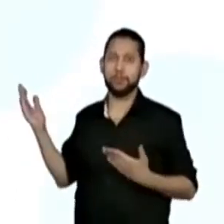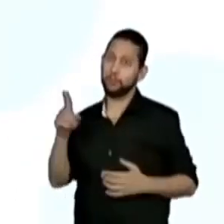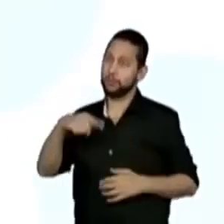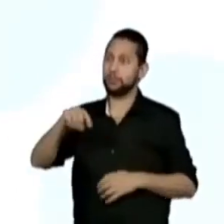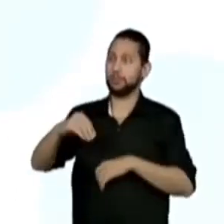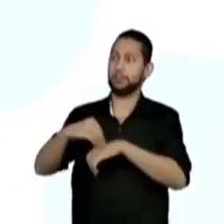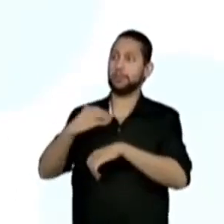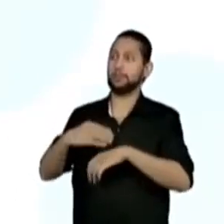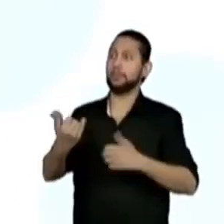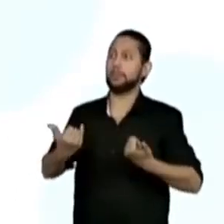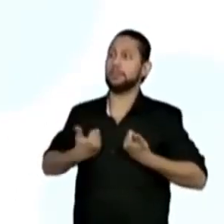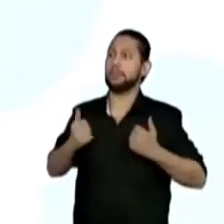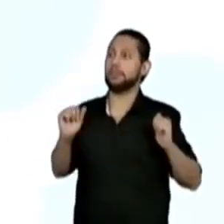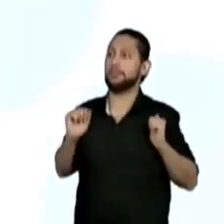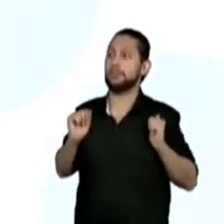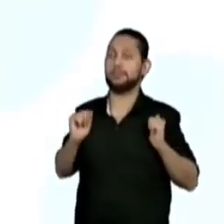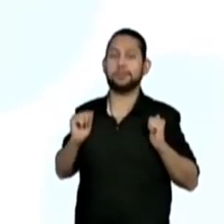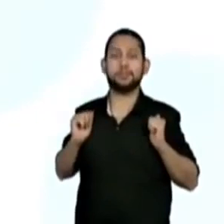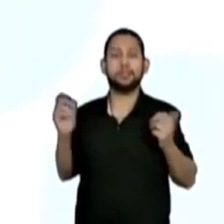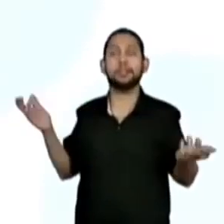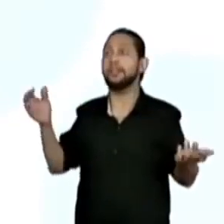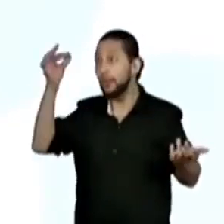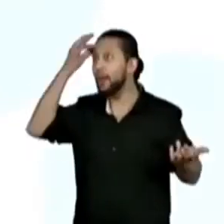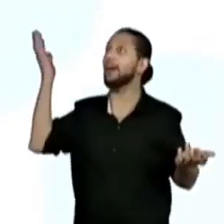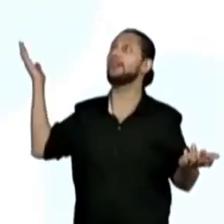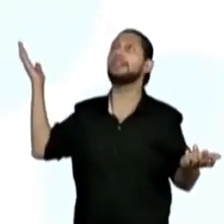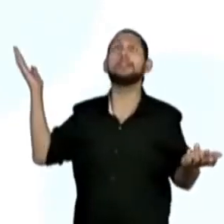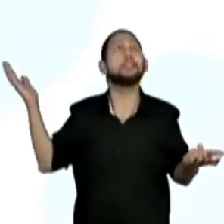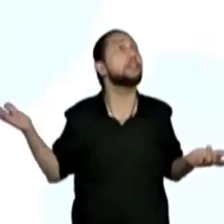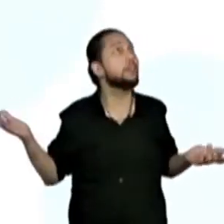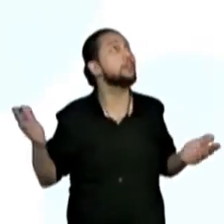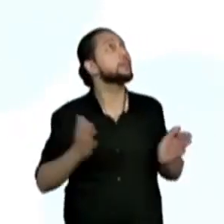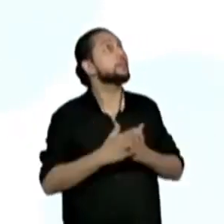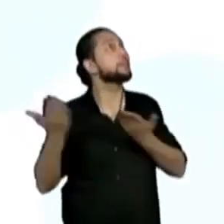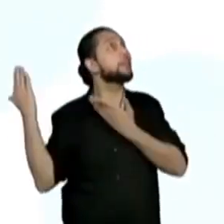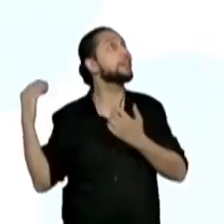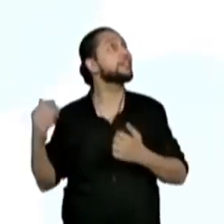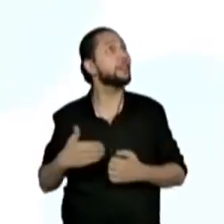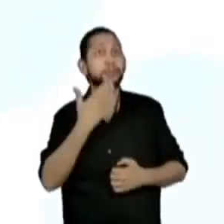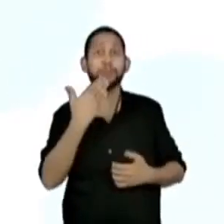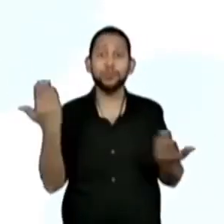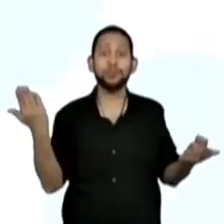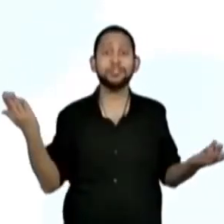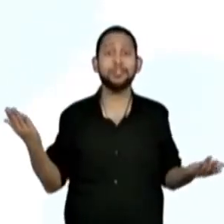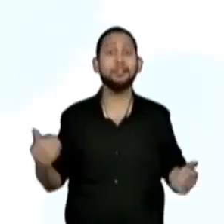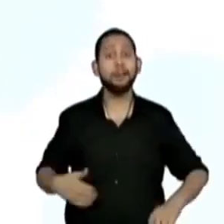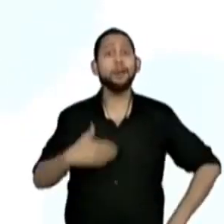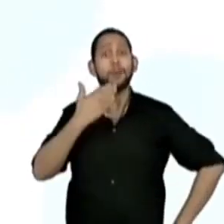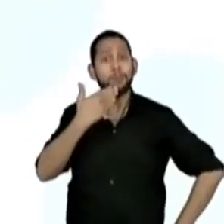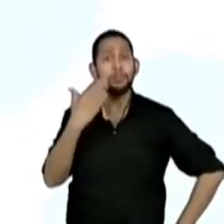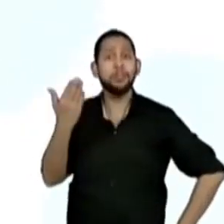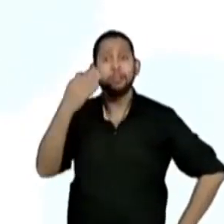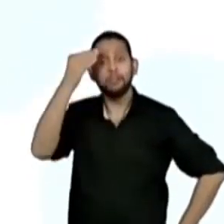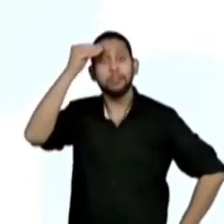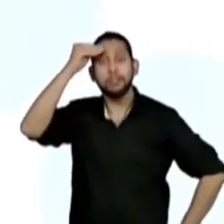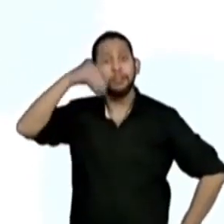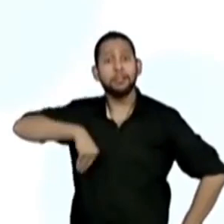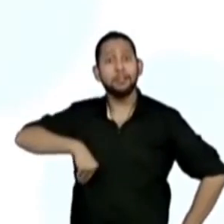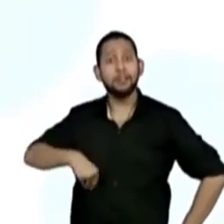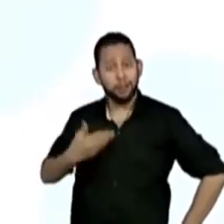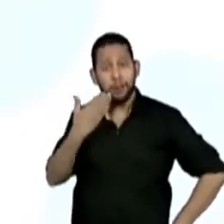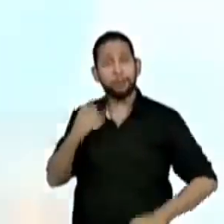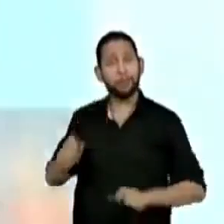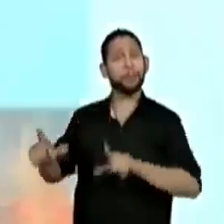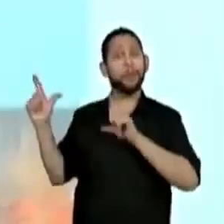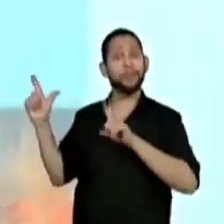falam e aí oráculo tá rebelde oráculo não quer mostrar Só porque eu falei que ele estava o dando colher de chá para vocês